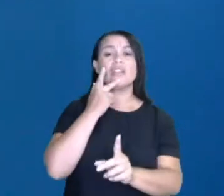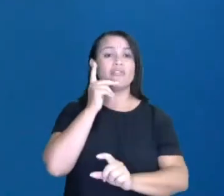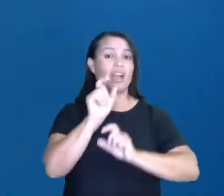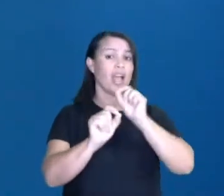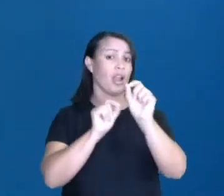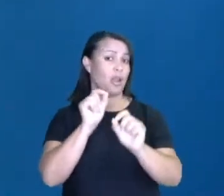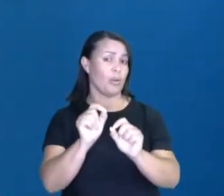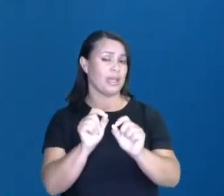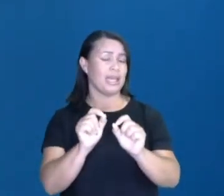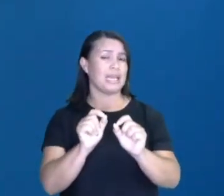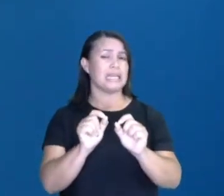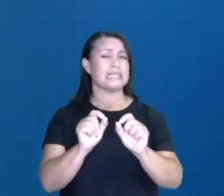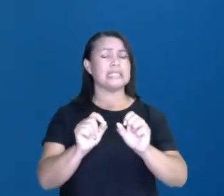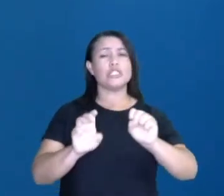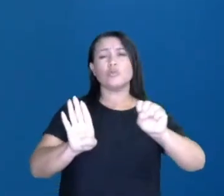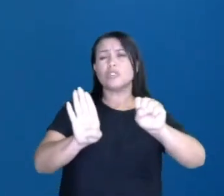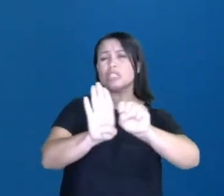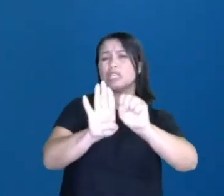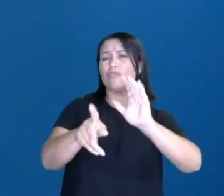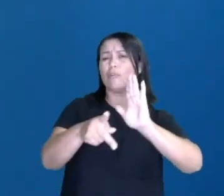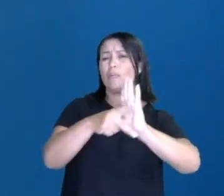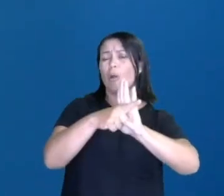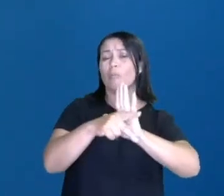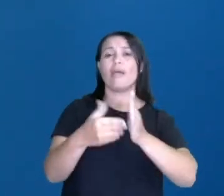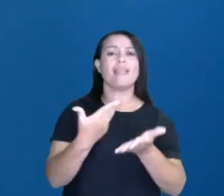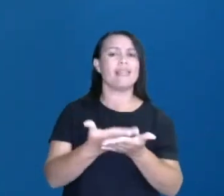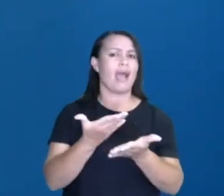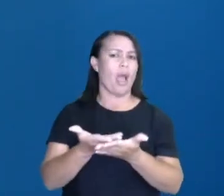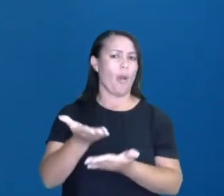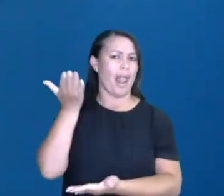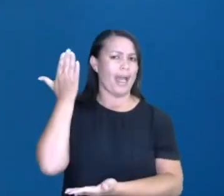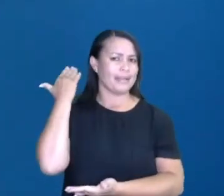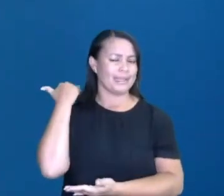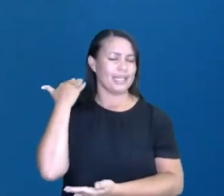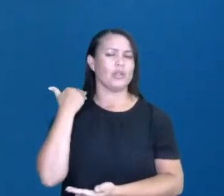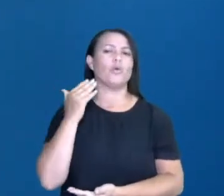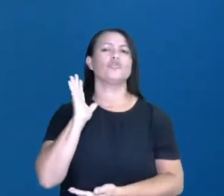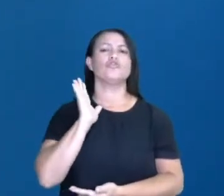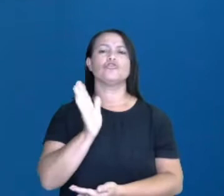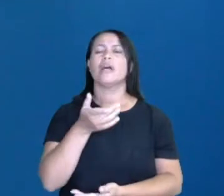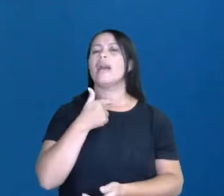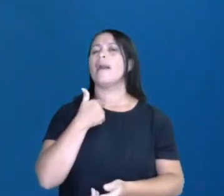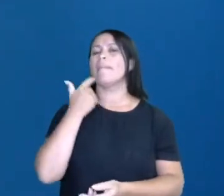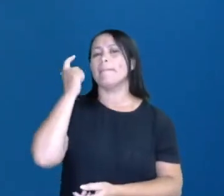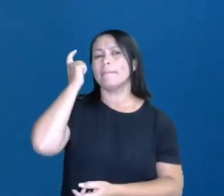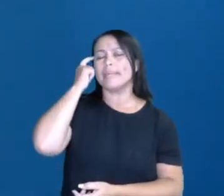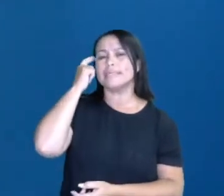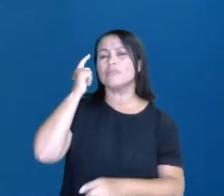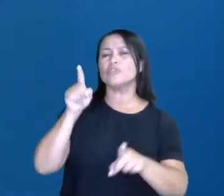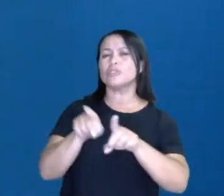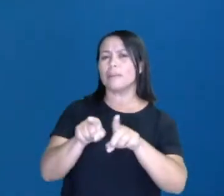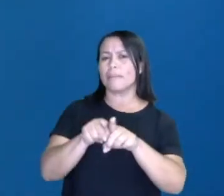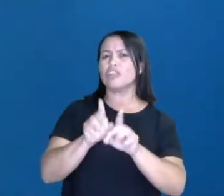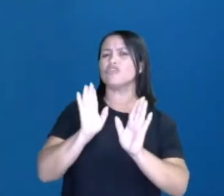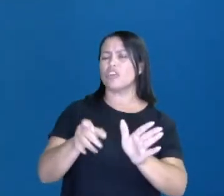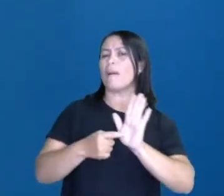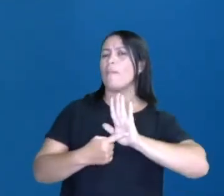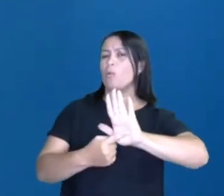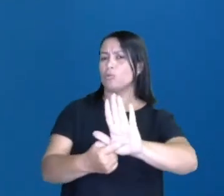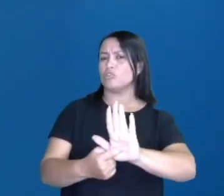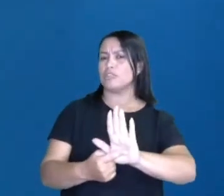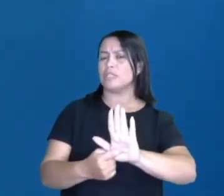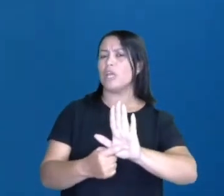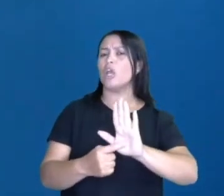de substantivo próprio. Na aula anterior, a gente trabalhou exclusivamente o